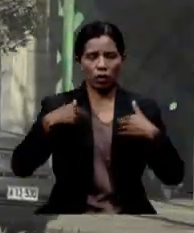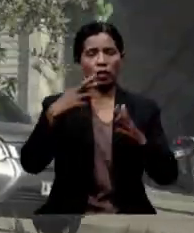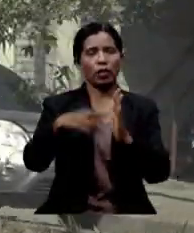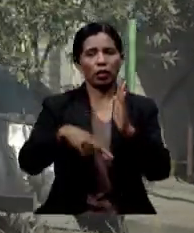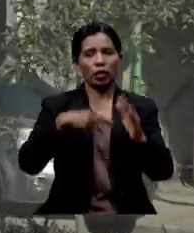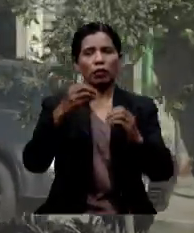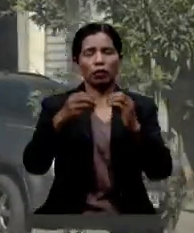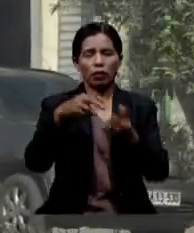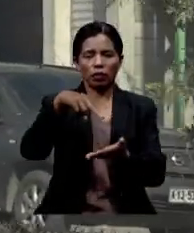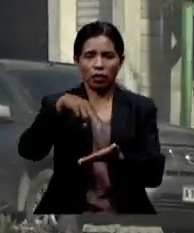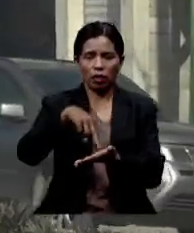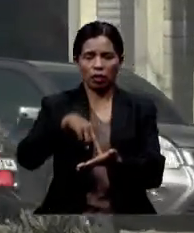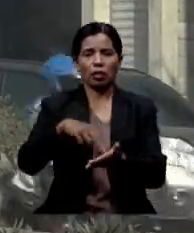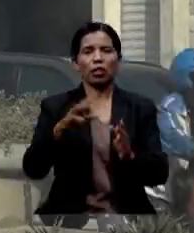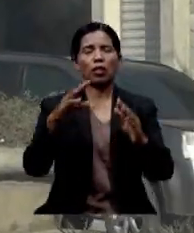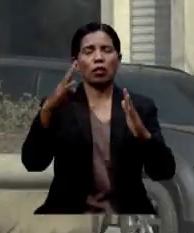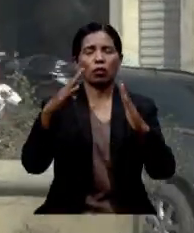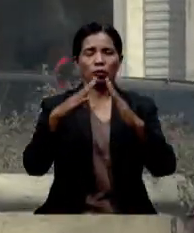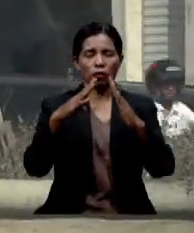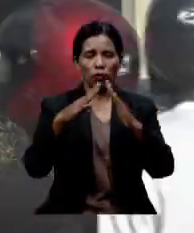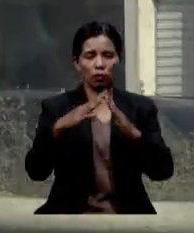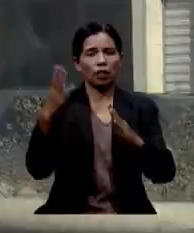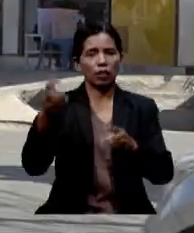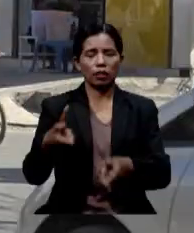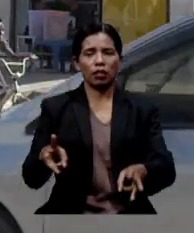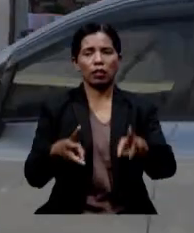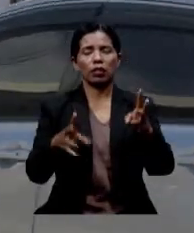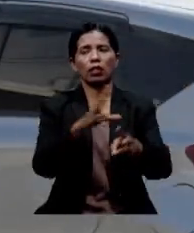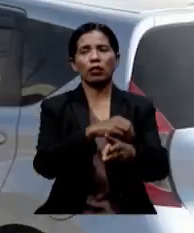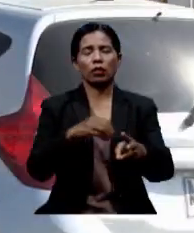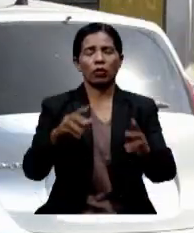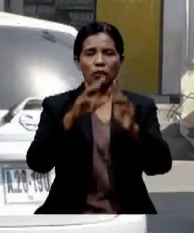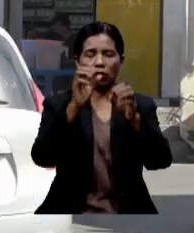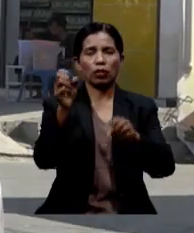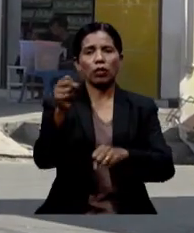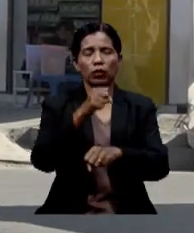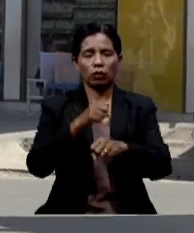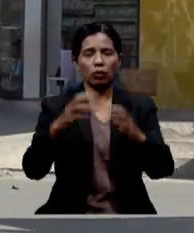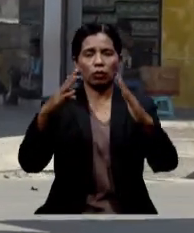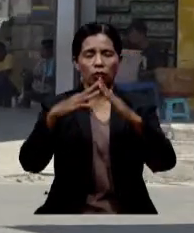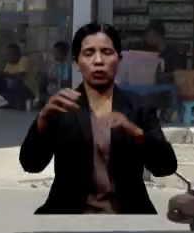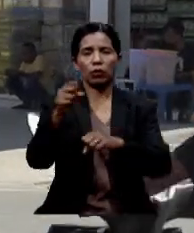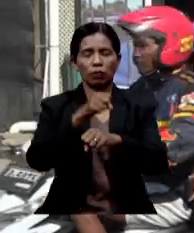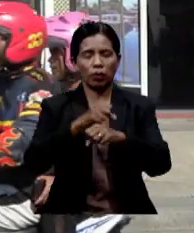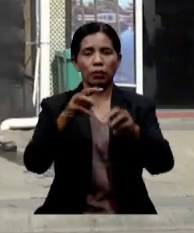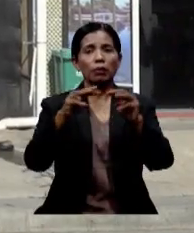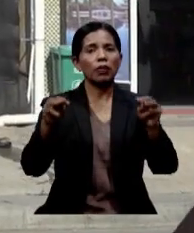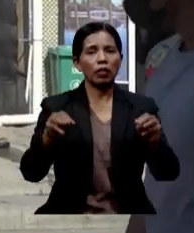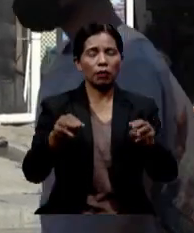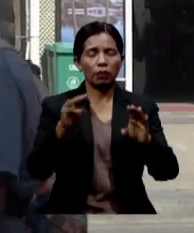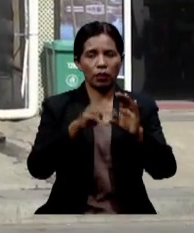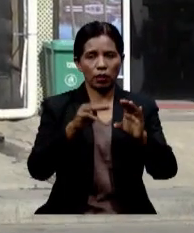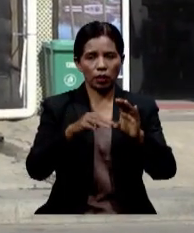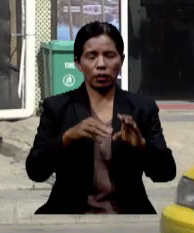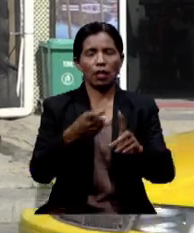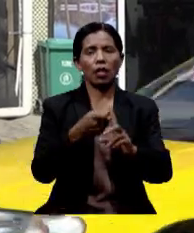a atuhari edifício comercial, nune edifício comercial Barak, nebe hari husi sinesa sira e a capital